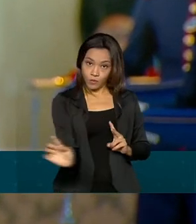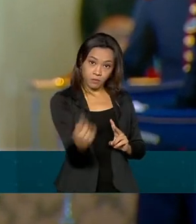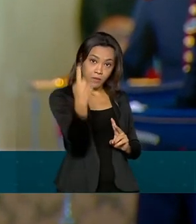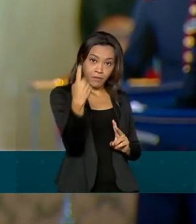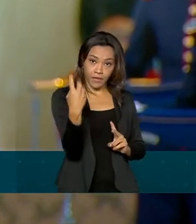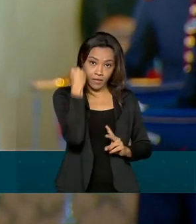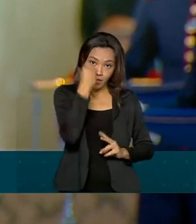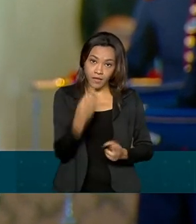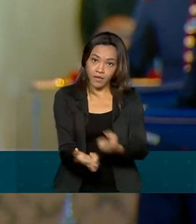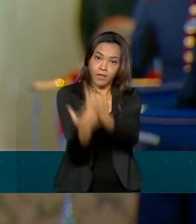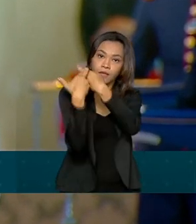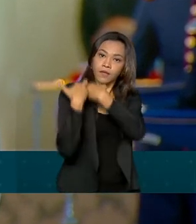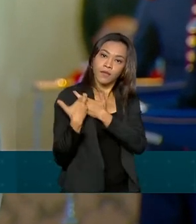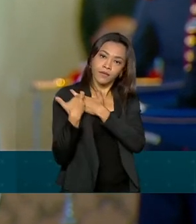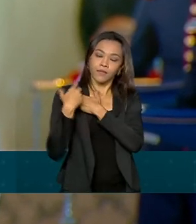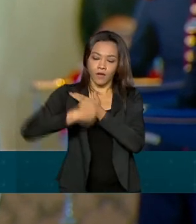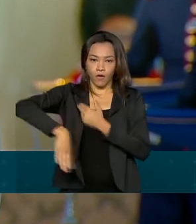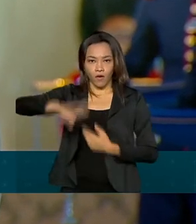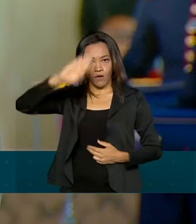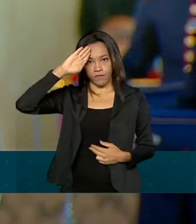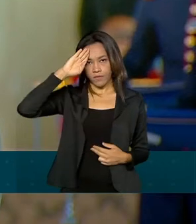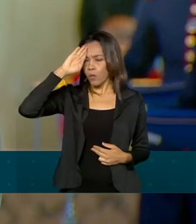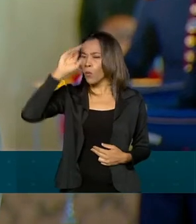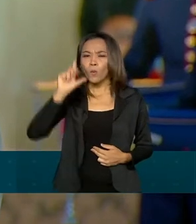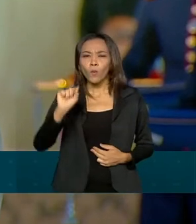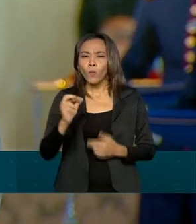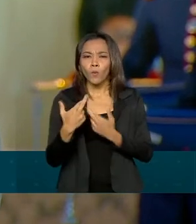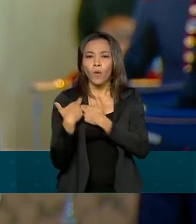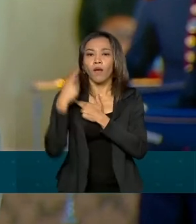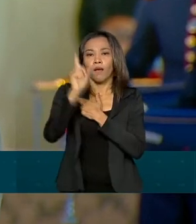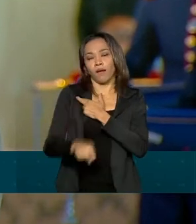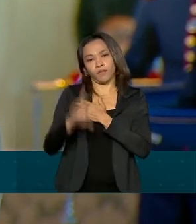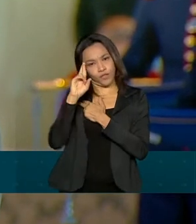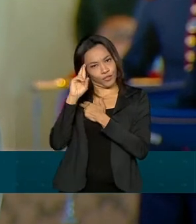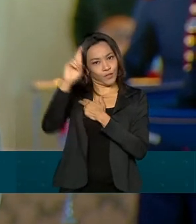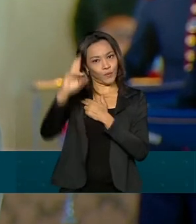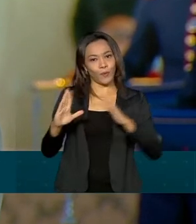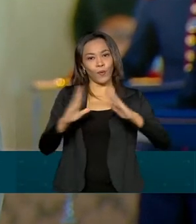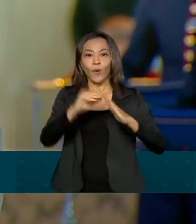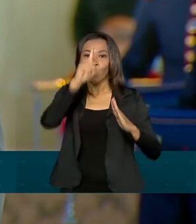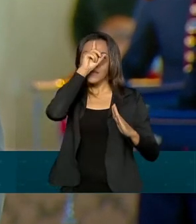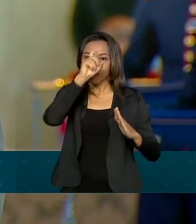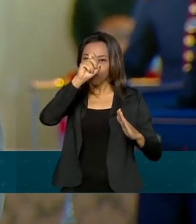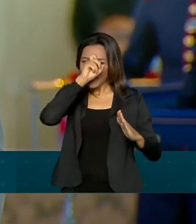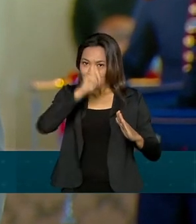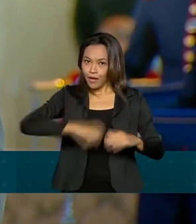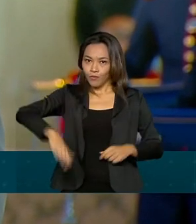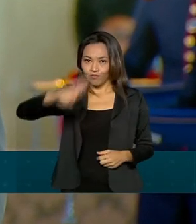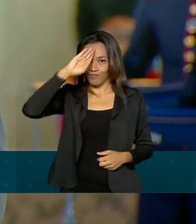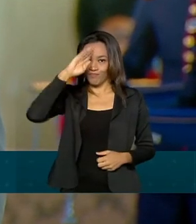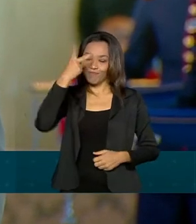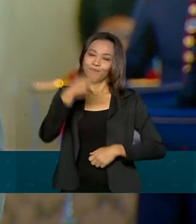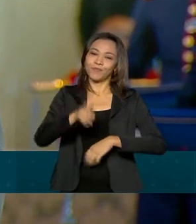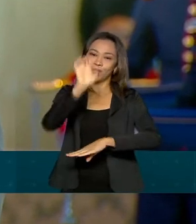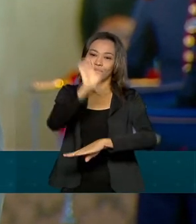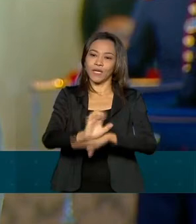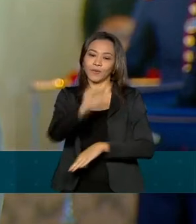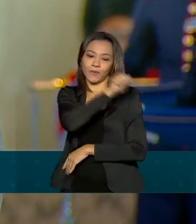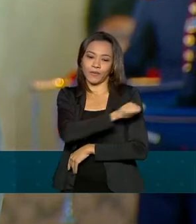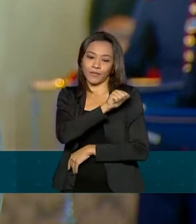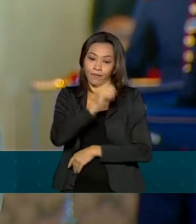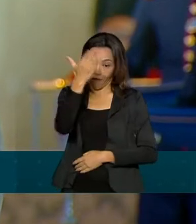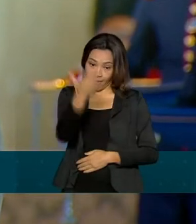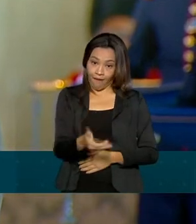primeira comissão Como oficial-general será a de diretor do Hospital Central do Exército no Rio de Janeiro